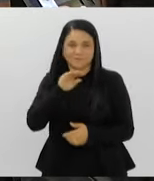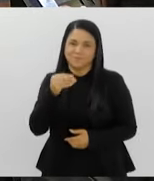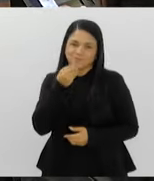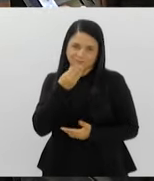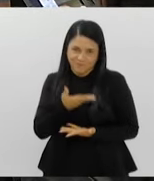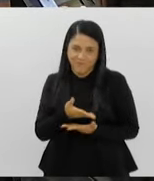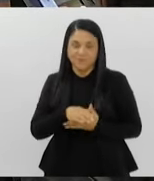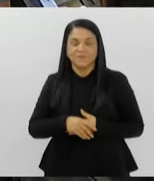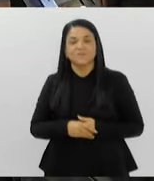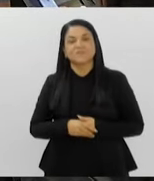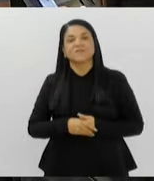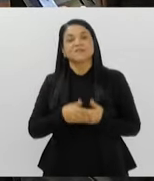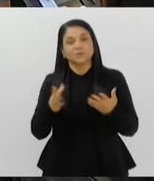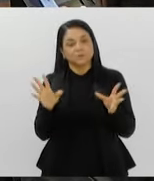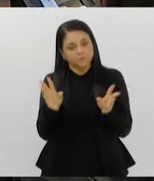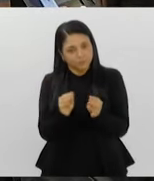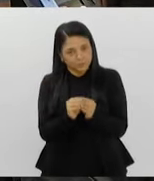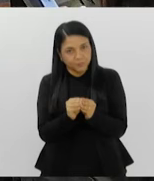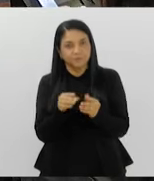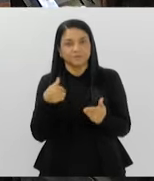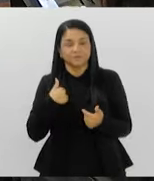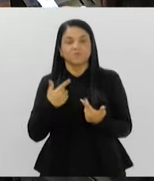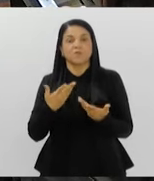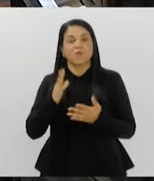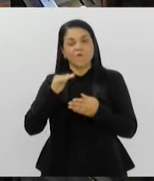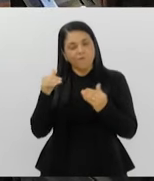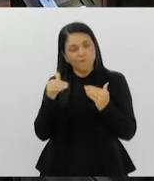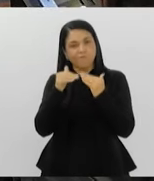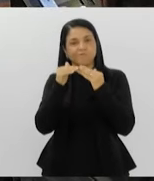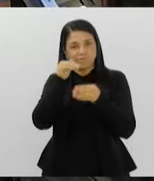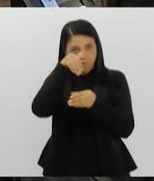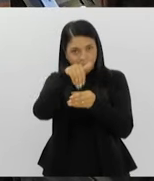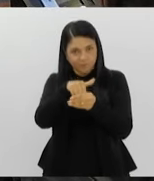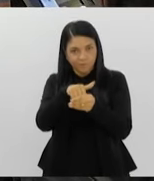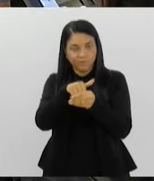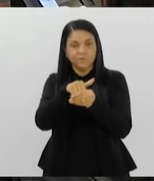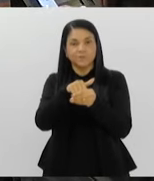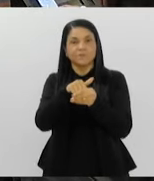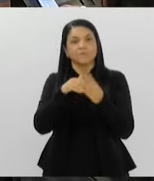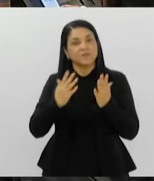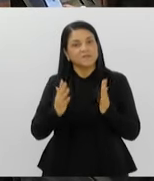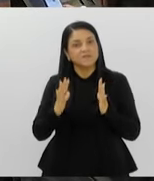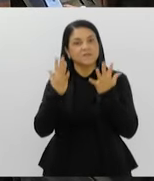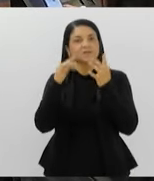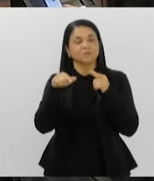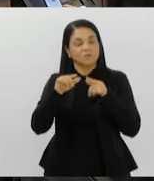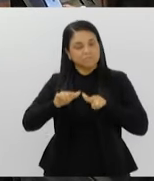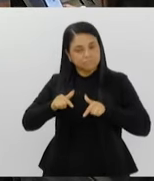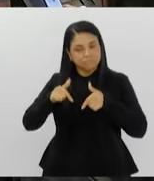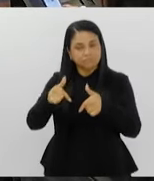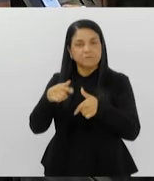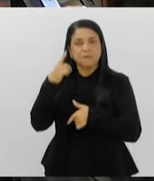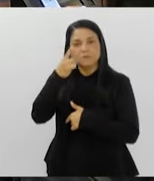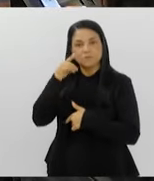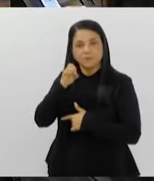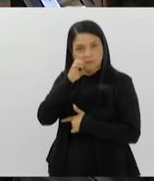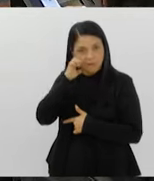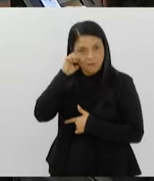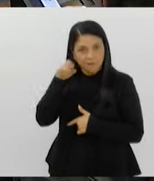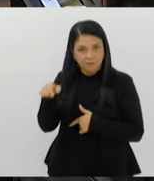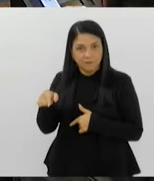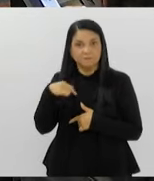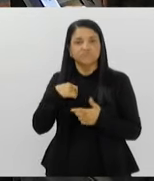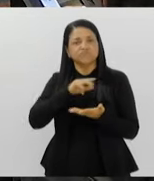só concluindo, presidente, dizer que eu votei favorável, saúdo a iniciativa da deputada Élica.